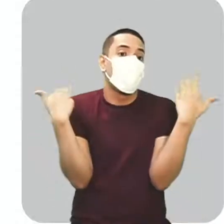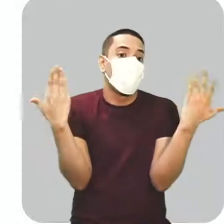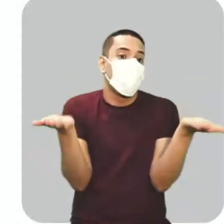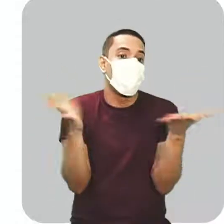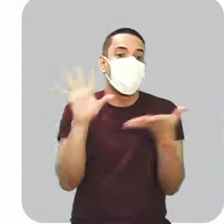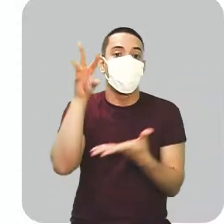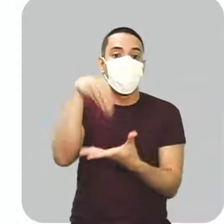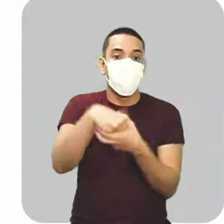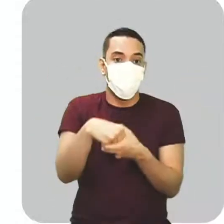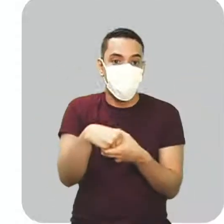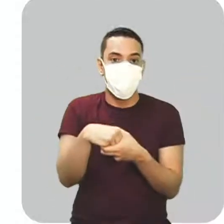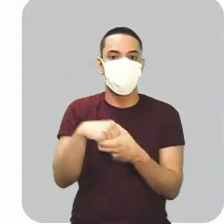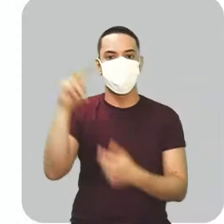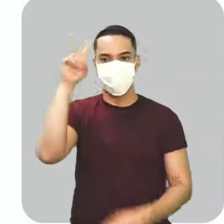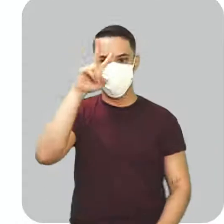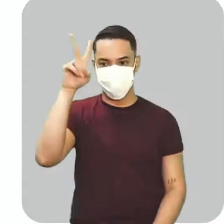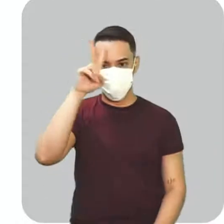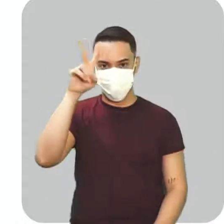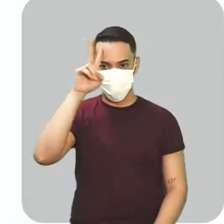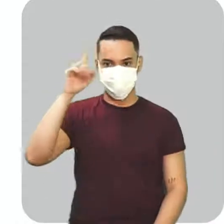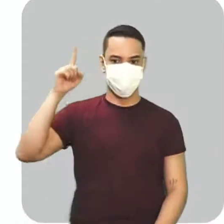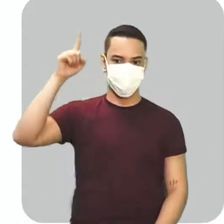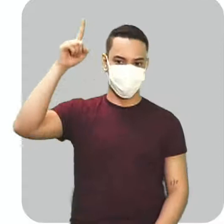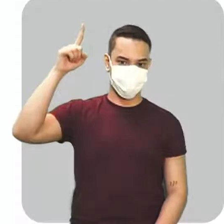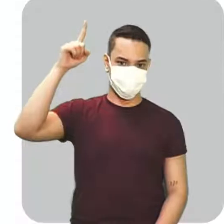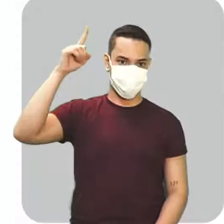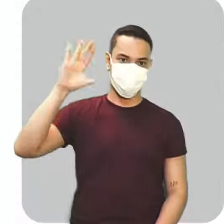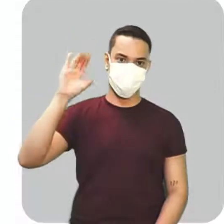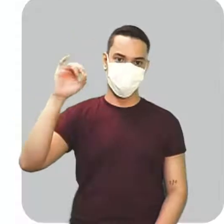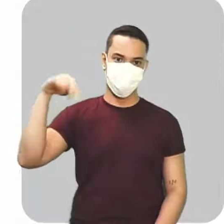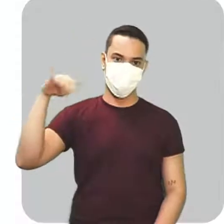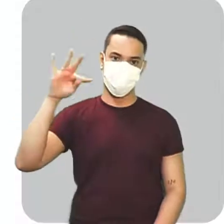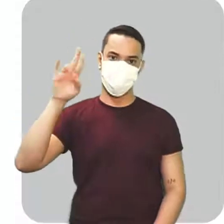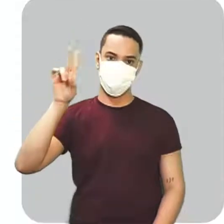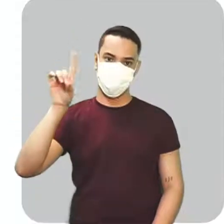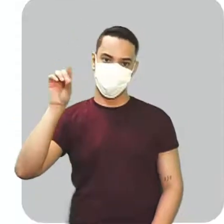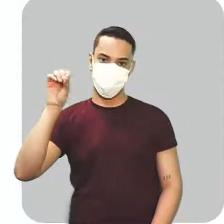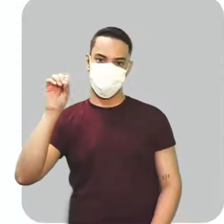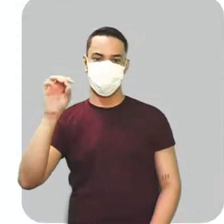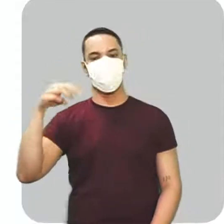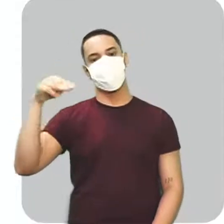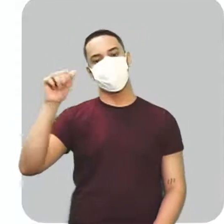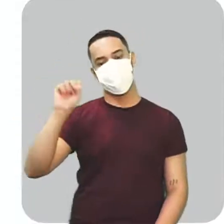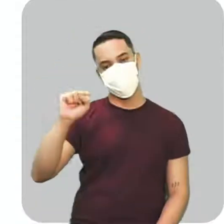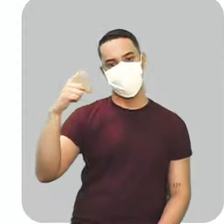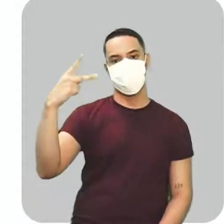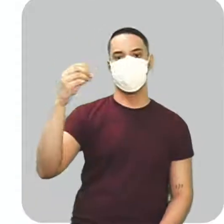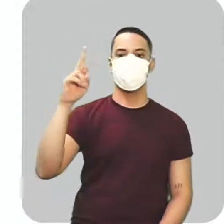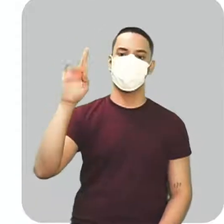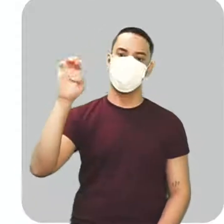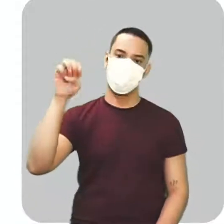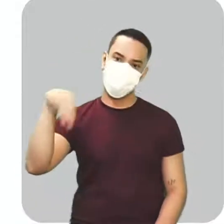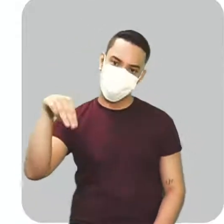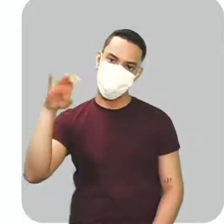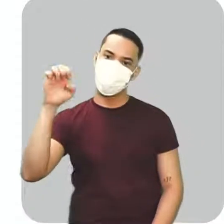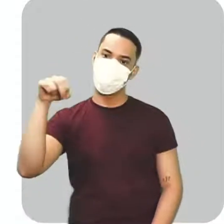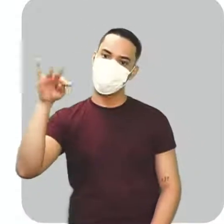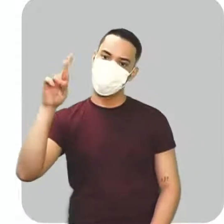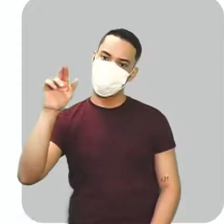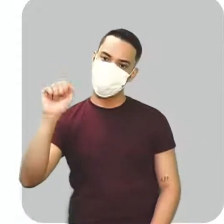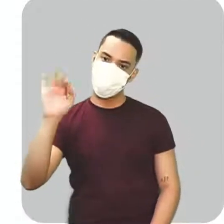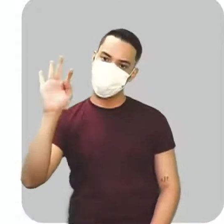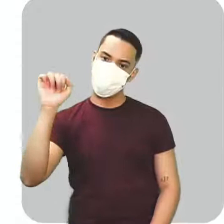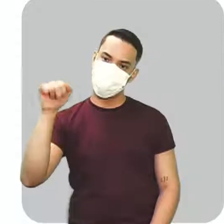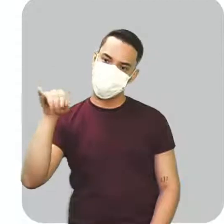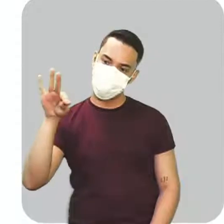conjunções adversativas, aquela que dão ideia de oposição, né? Aí vamos lá. O contudo, o